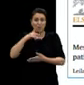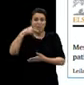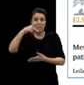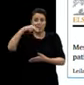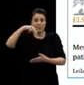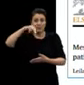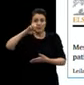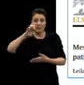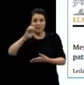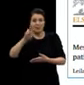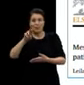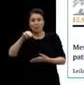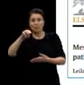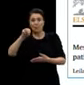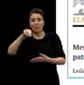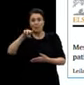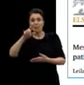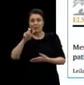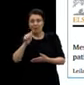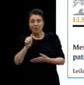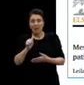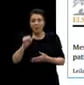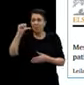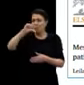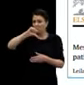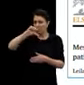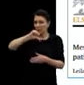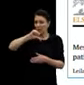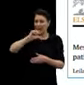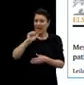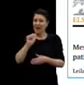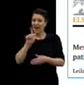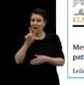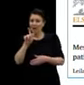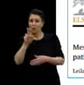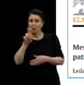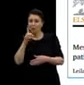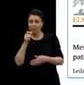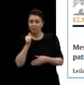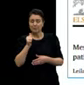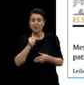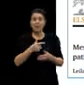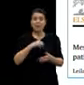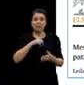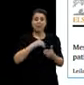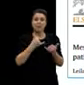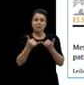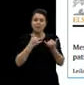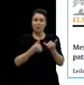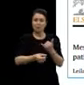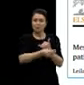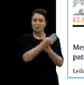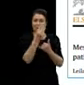mais aguda. Então, aqui eu só trouxe para vocês um exemplo de 3 artigos publicados em revistas internacionais